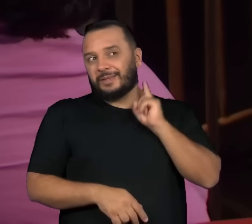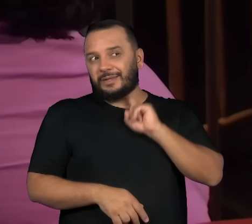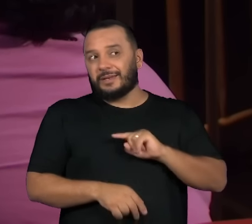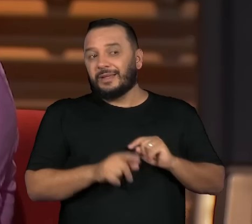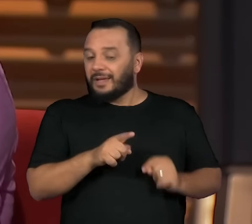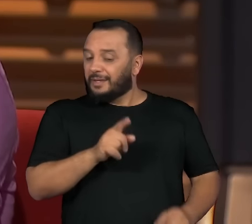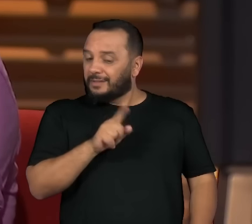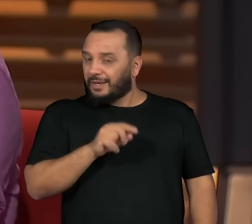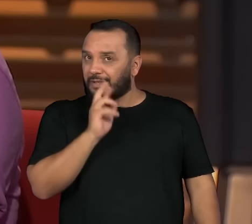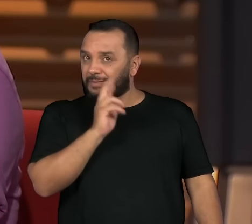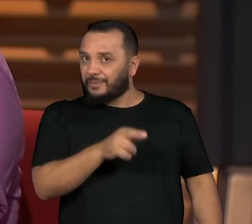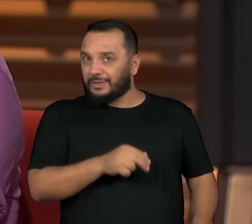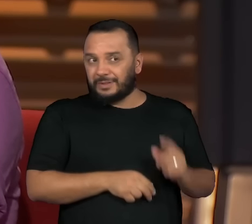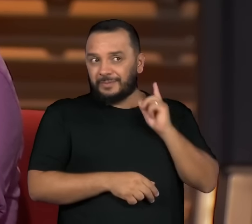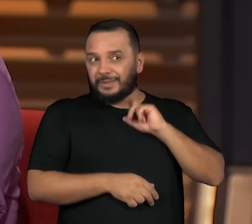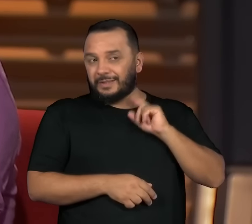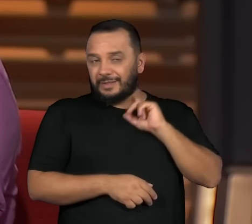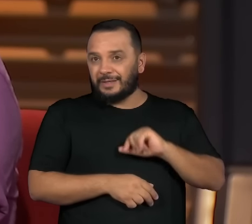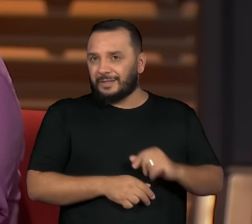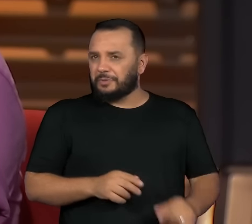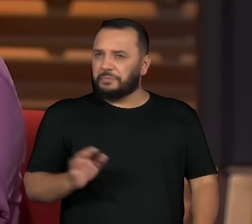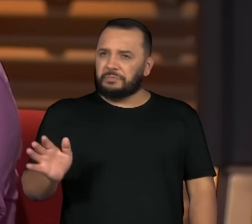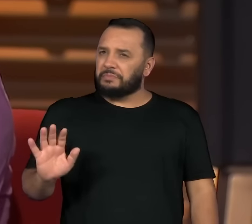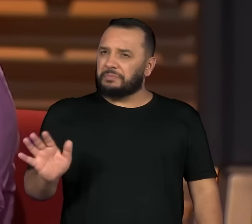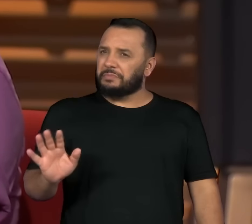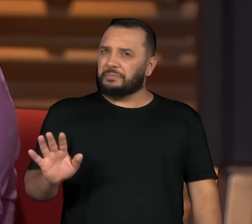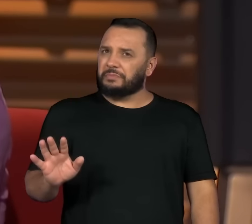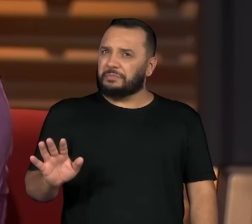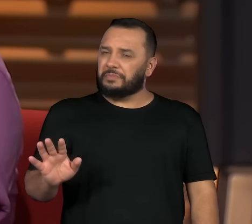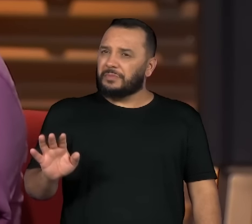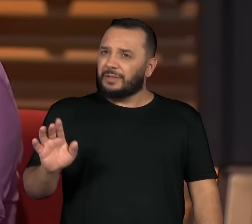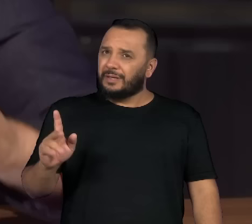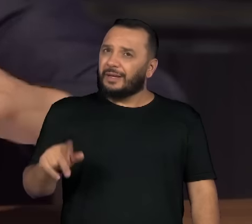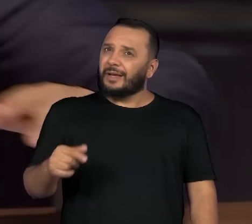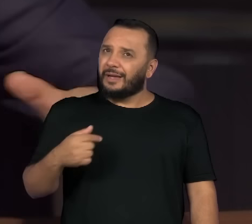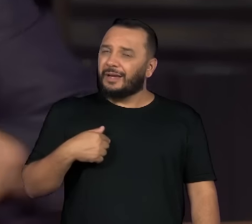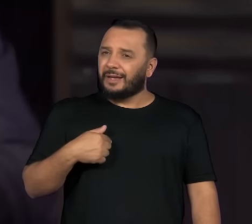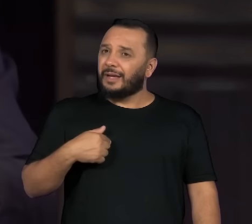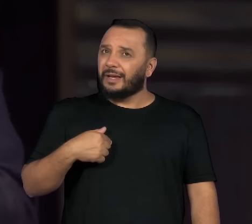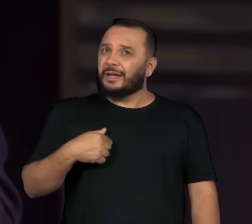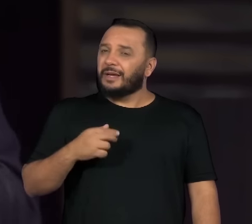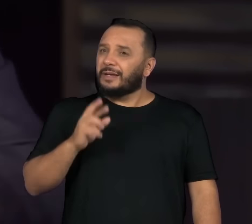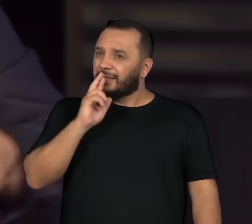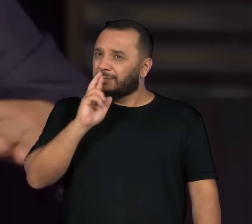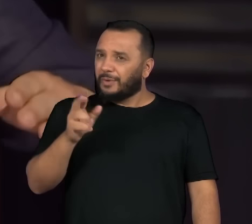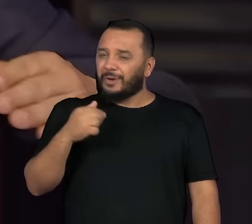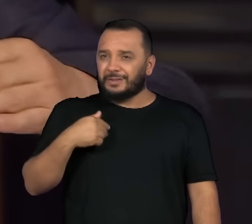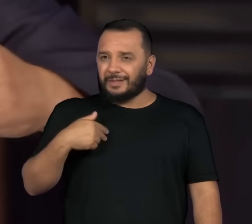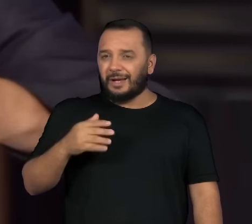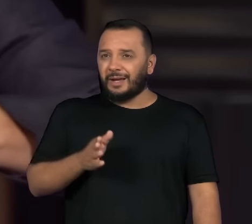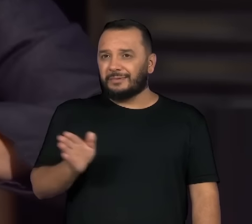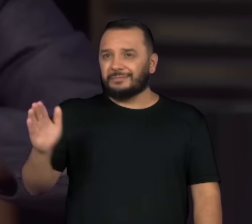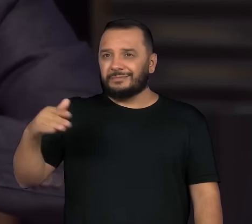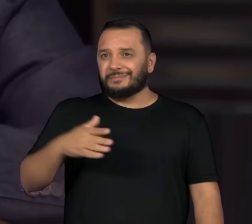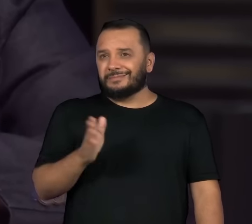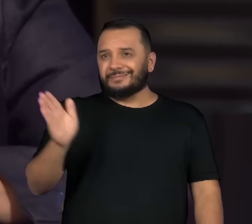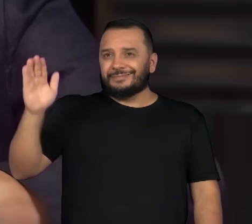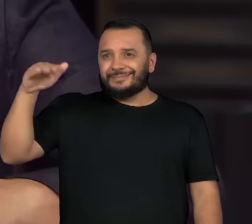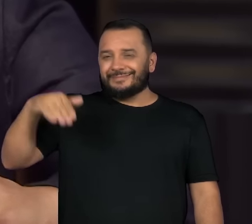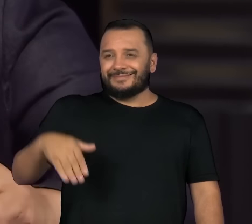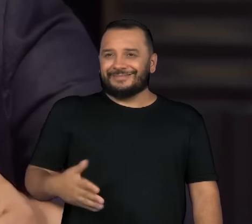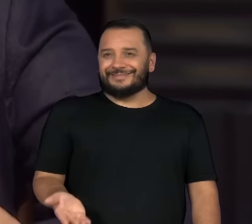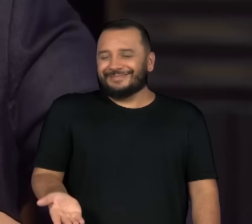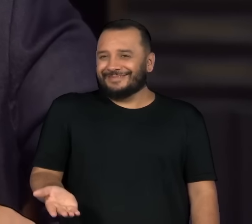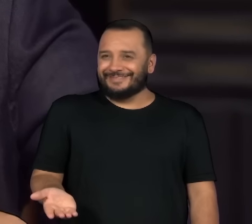mineira. De maneira alguma. Foi a resposta seridóense. Seridó também é assim? É. Pela